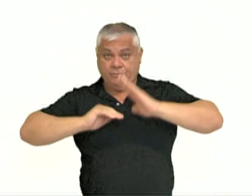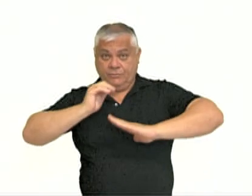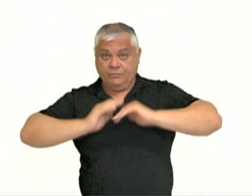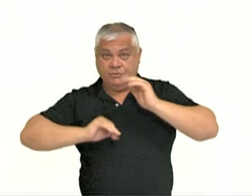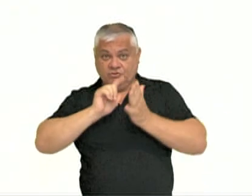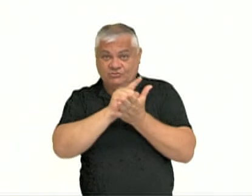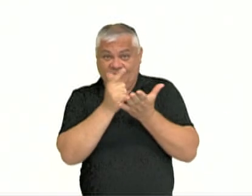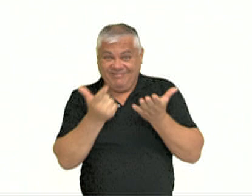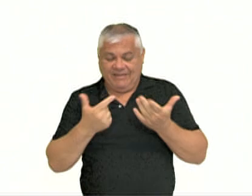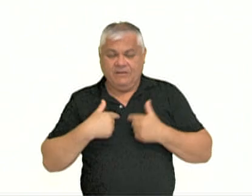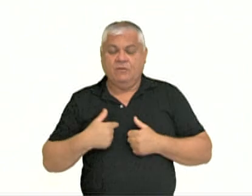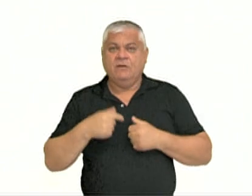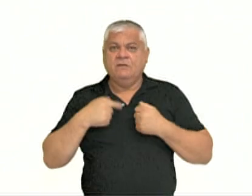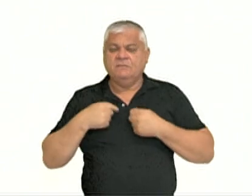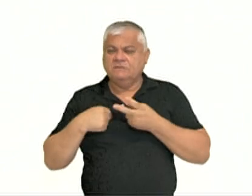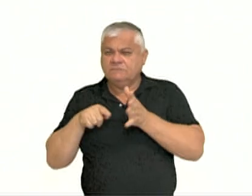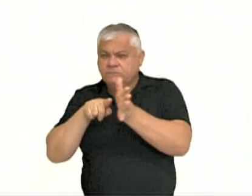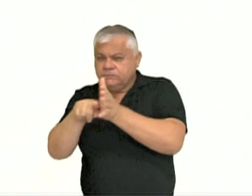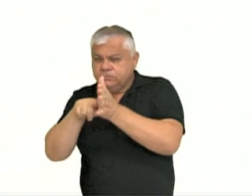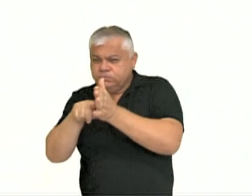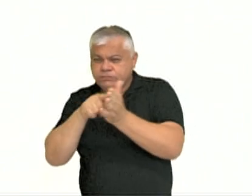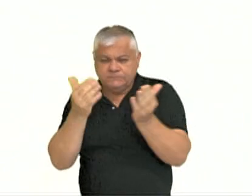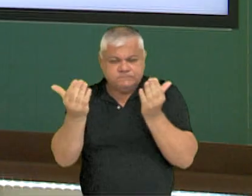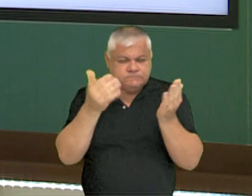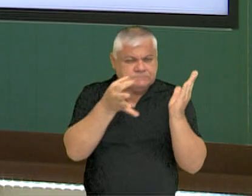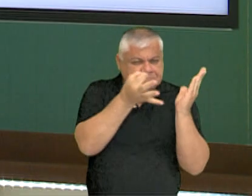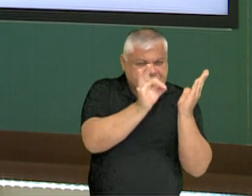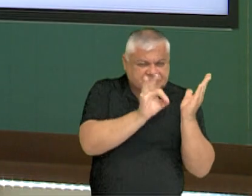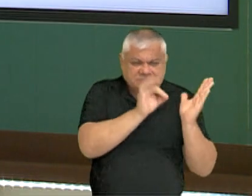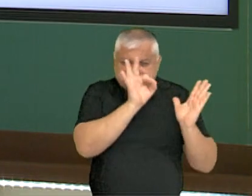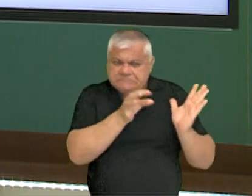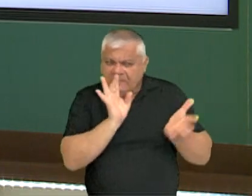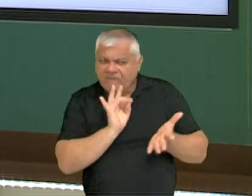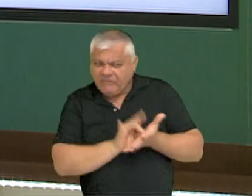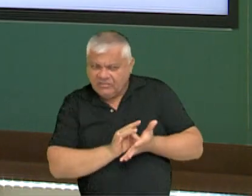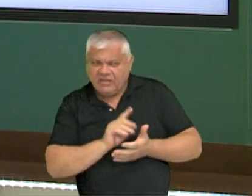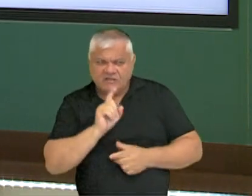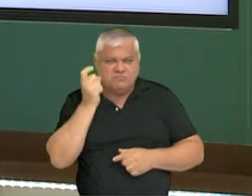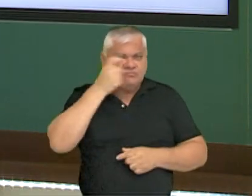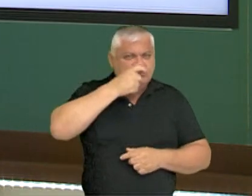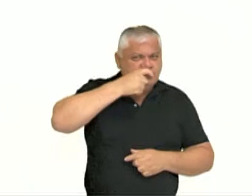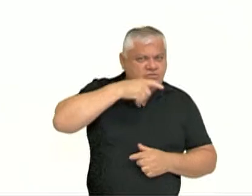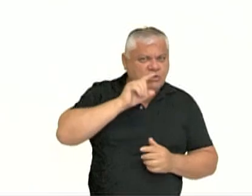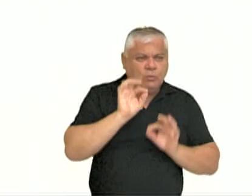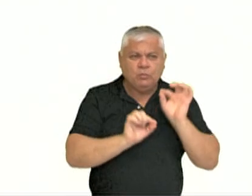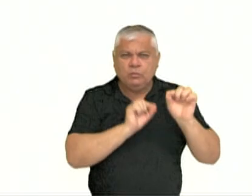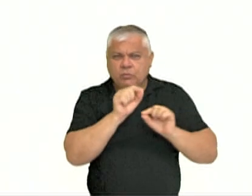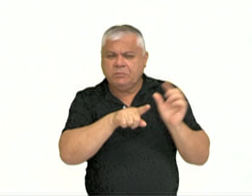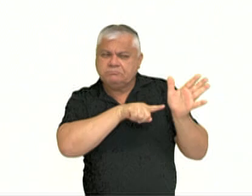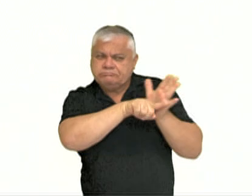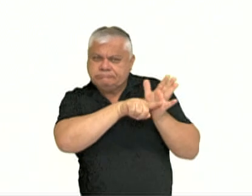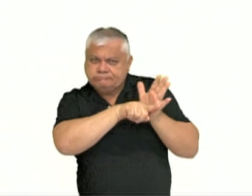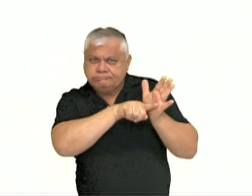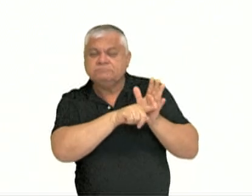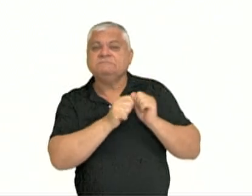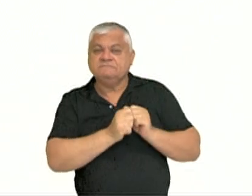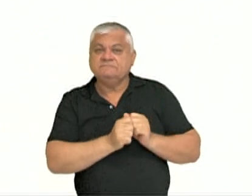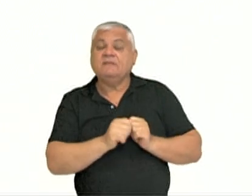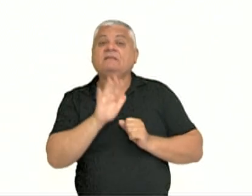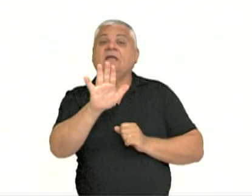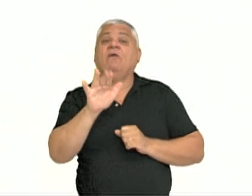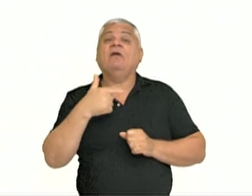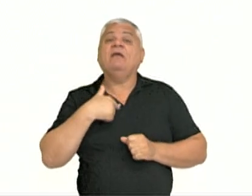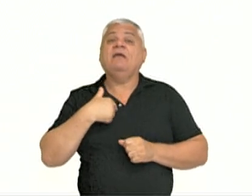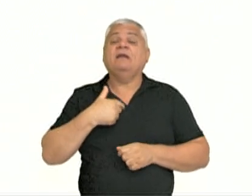fazer a apuração dos fatos. Checar se realmente aquela informação é verdadeira, se é real. Para isso, ele acaba fazendo o